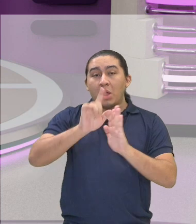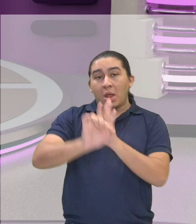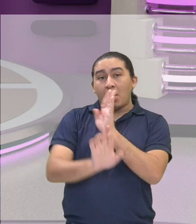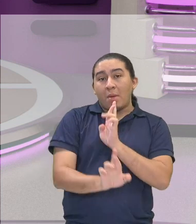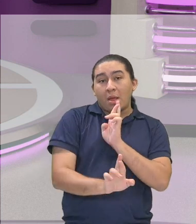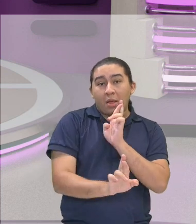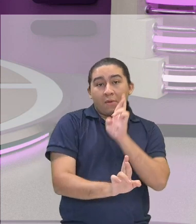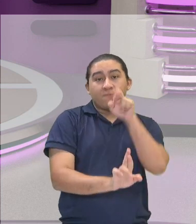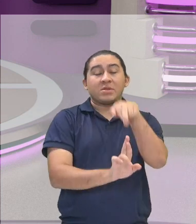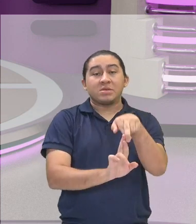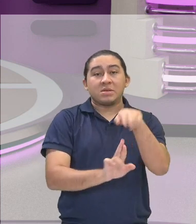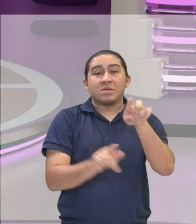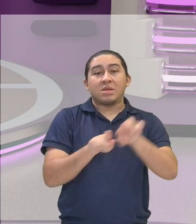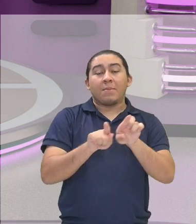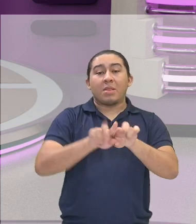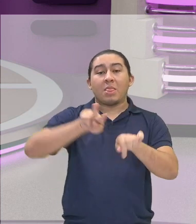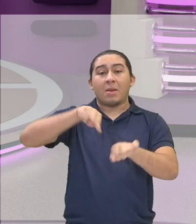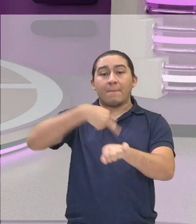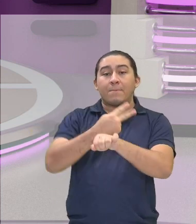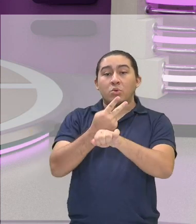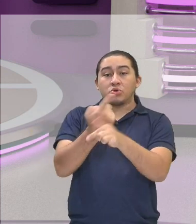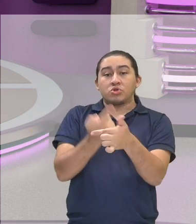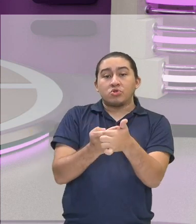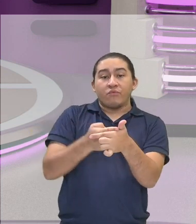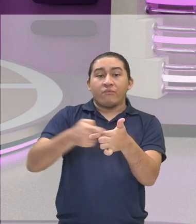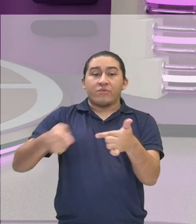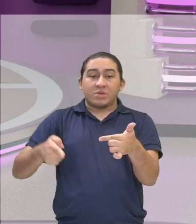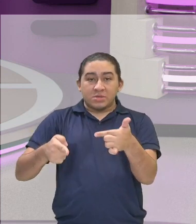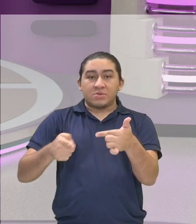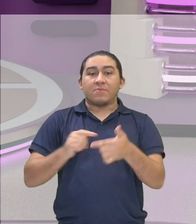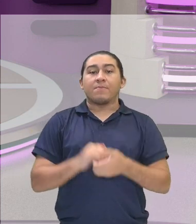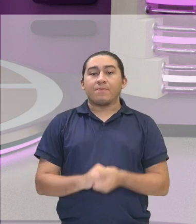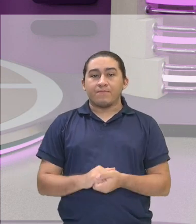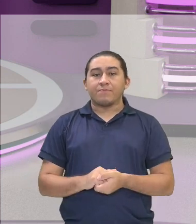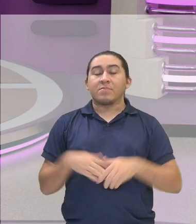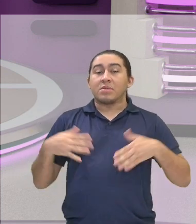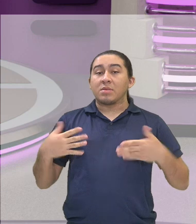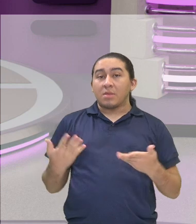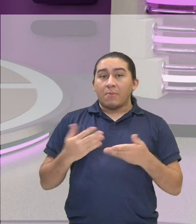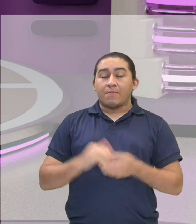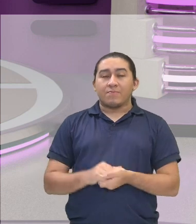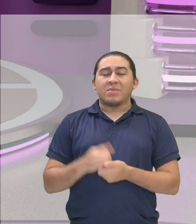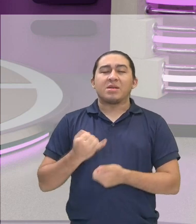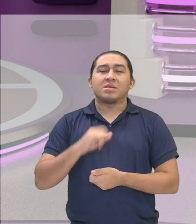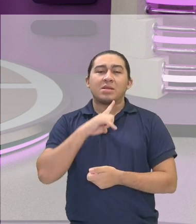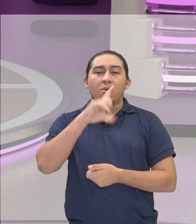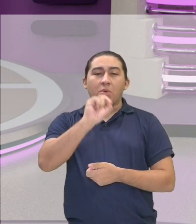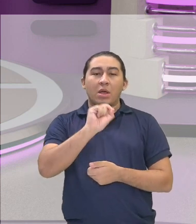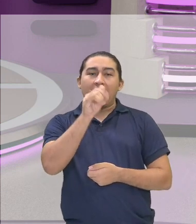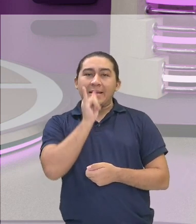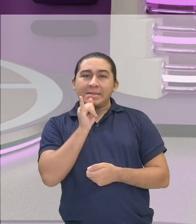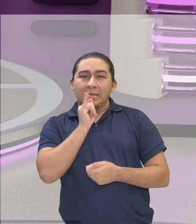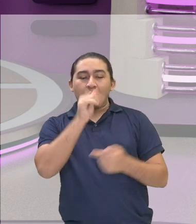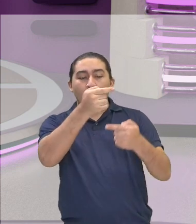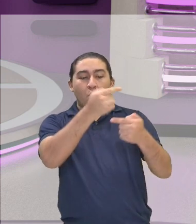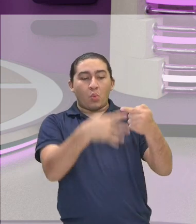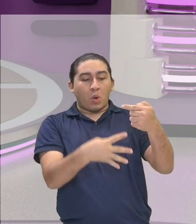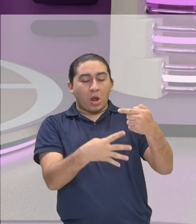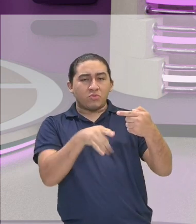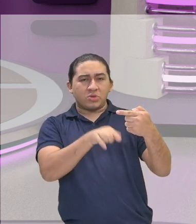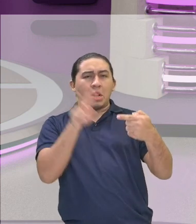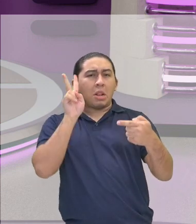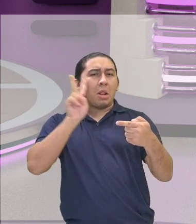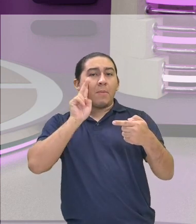e pega esse todo e divide em partes iguais, tá? Então, quando eu falo 1/4 de algo, você lembra lá